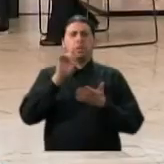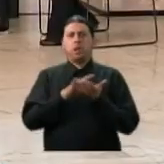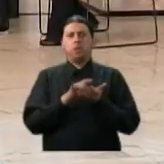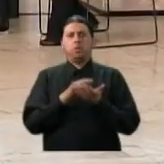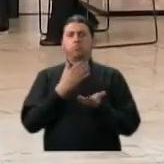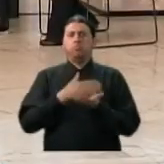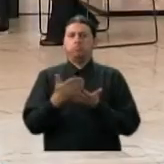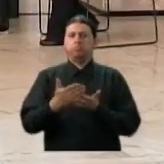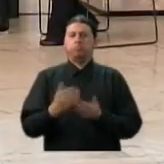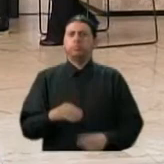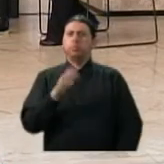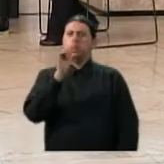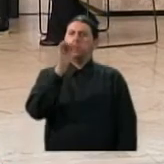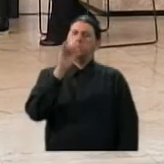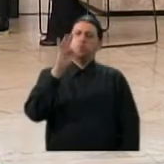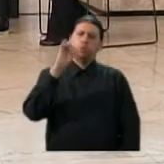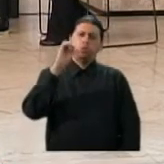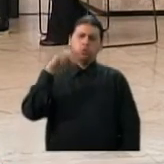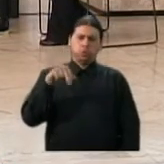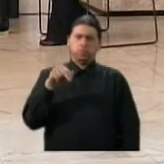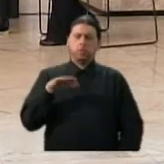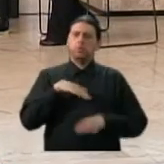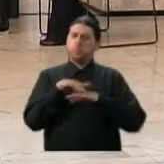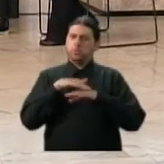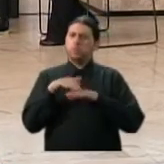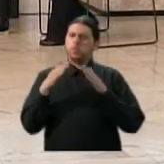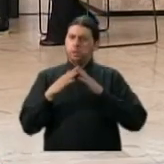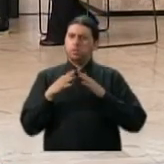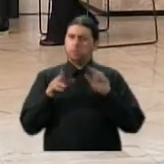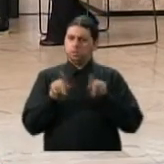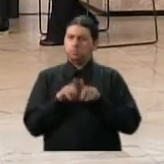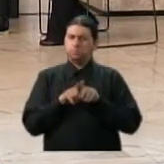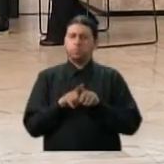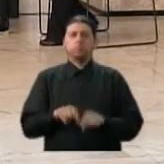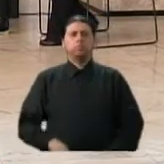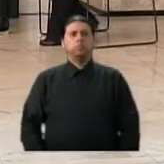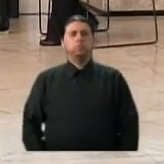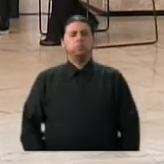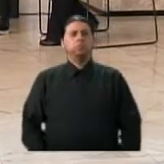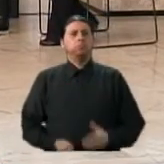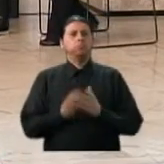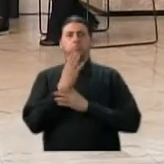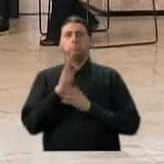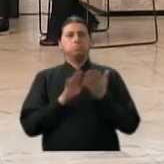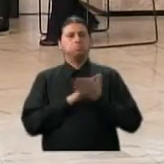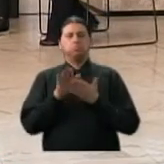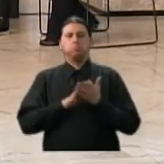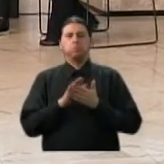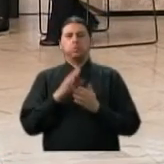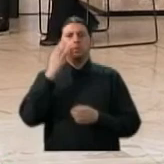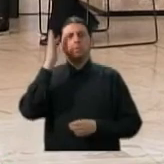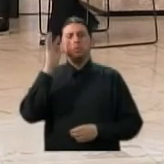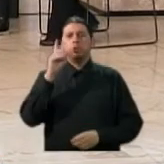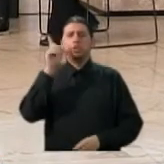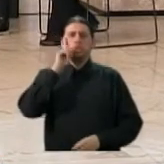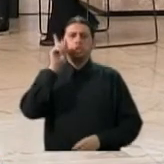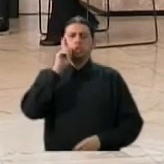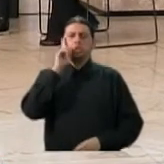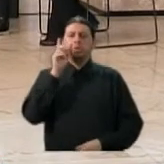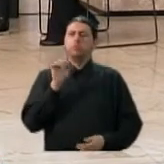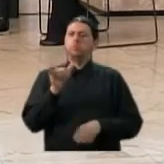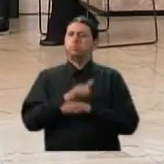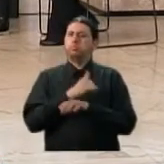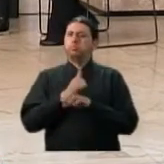ali. E, Afonso, vocês conversavam já antes também sobre HPV em casa? É, realmente não surgia, né, não era uma coisa assim que está no dia a dia, por isso